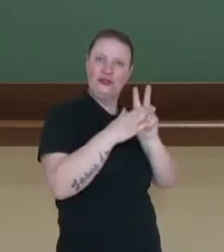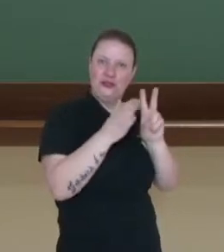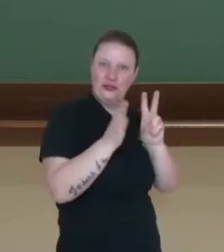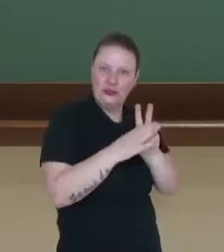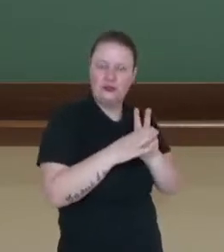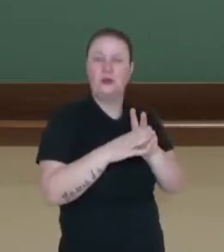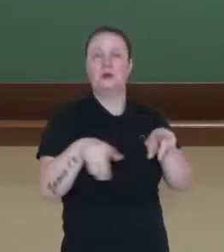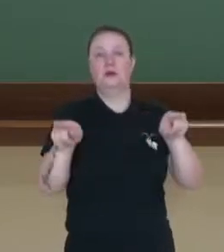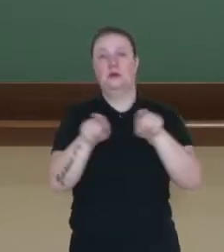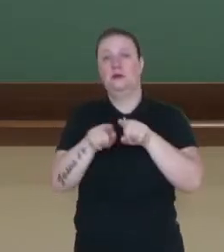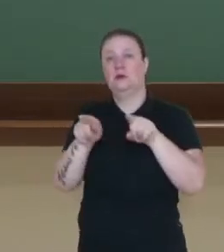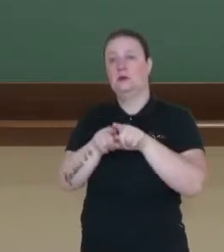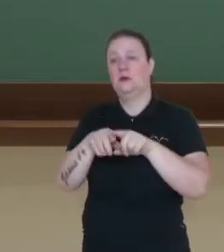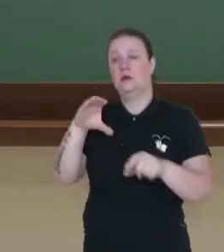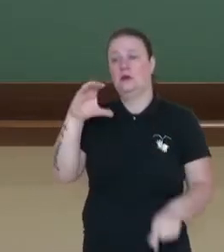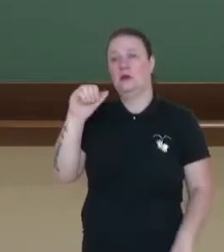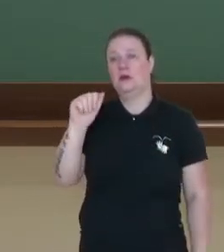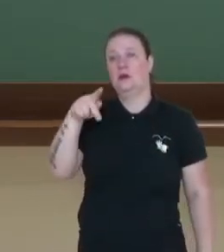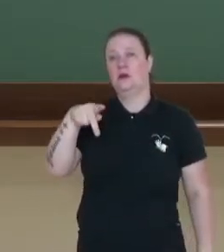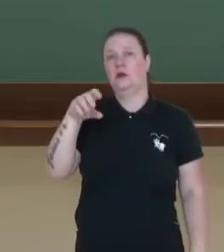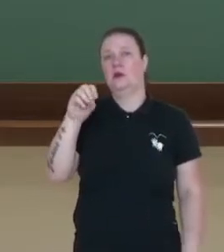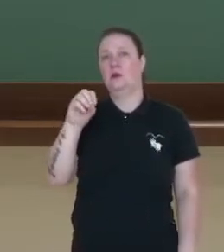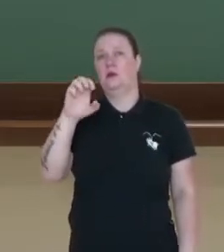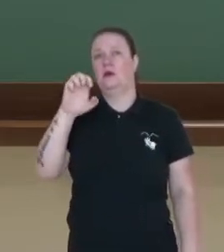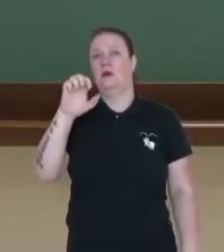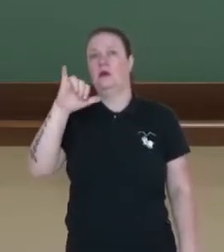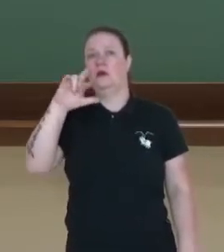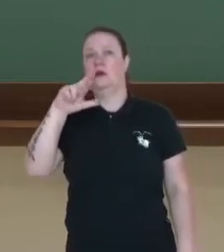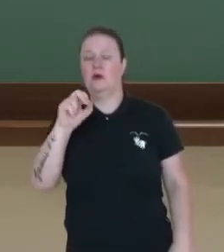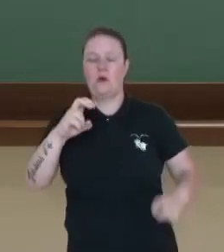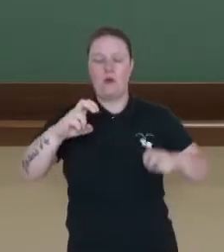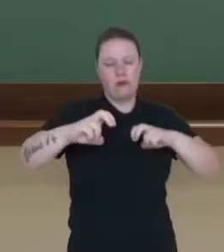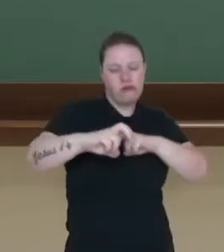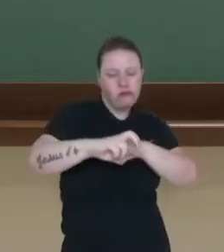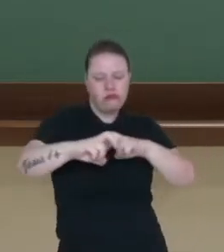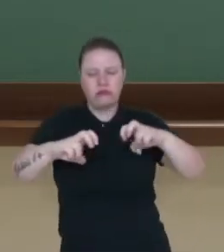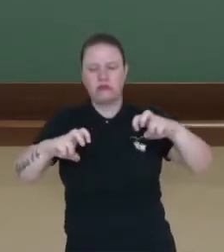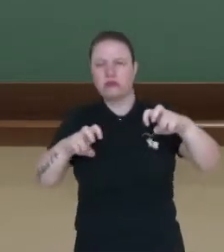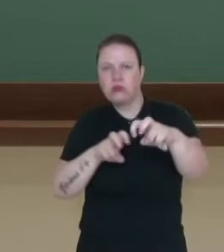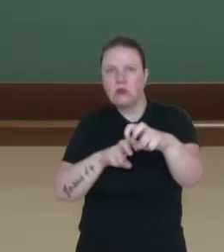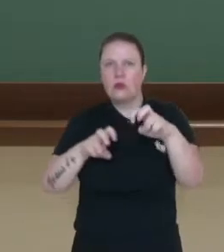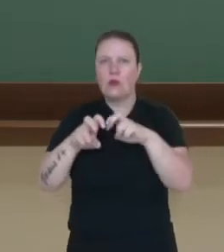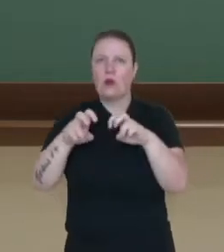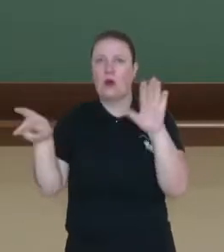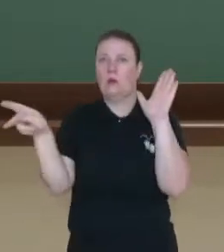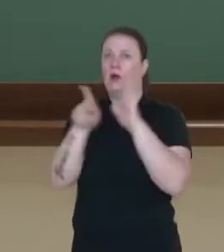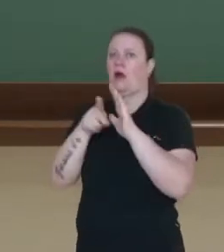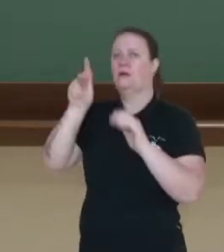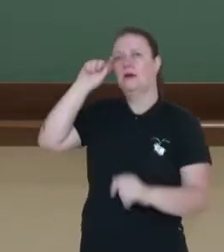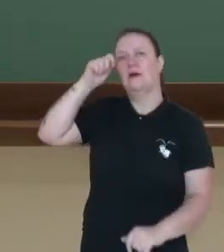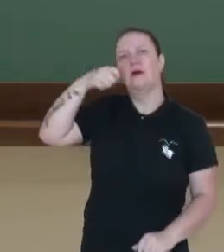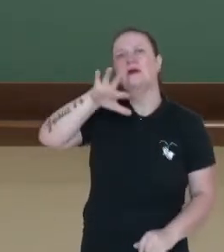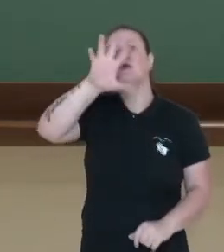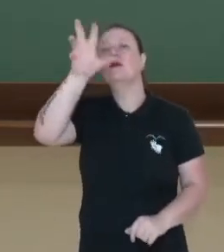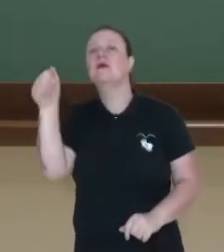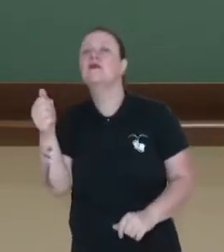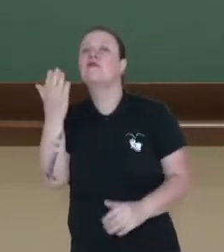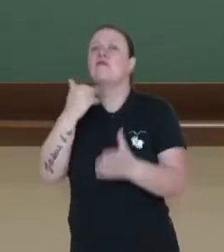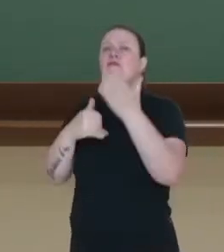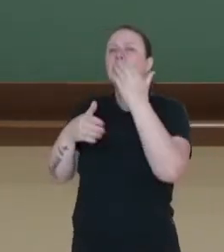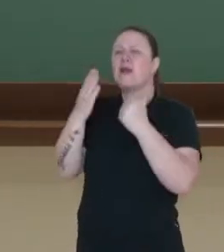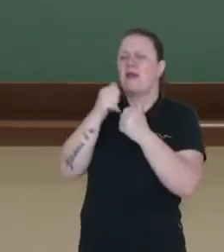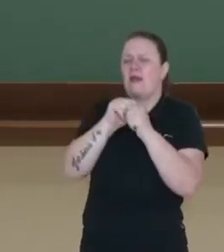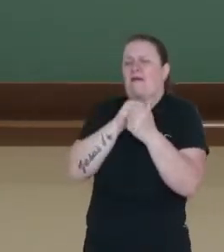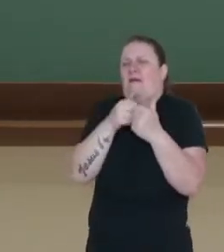nos identifica, a culinária como a feijoada, nós herdamos aí dos africanos. E o idioma, né?